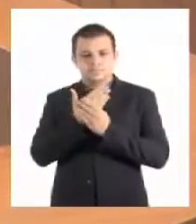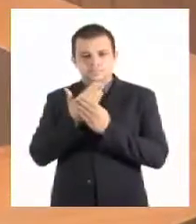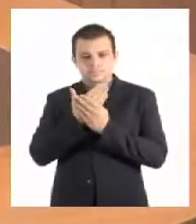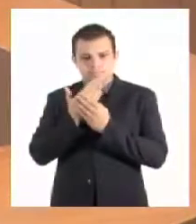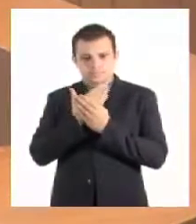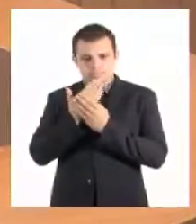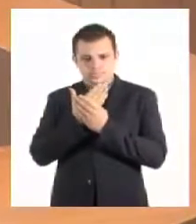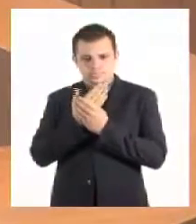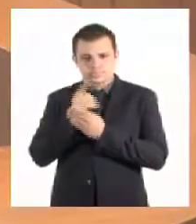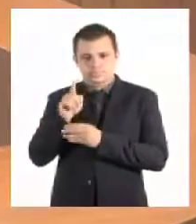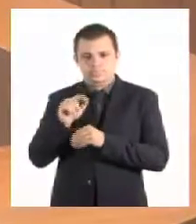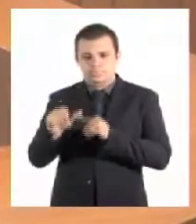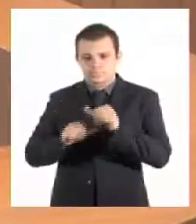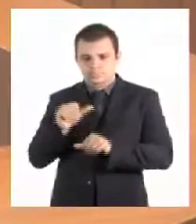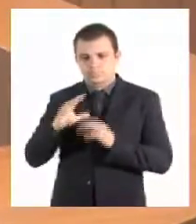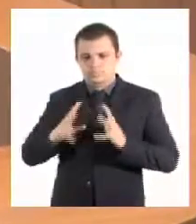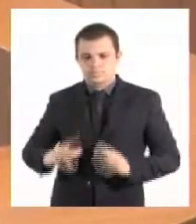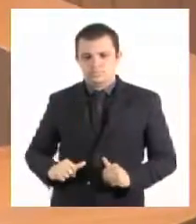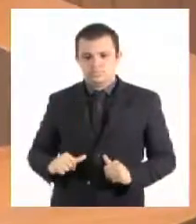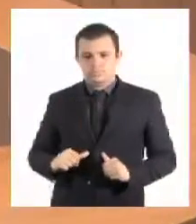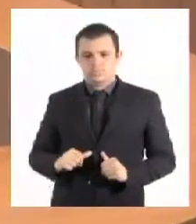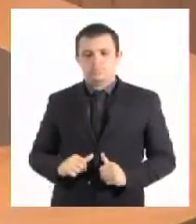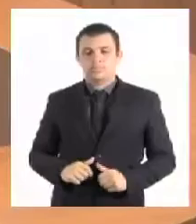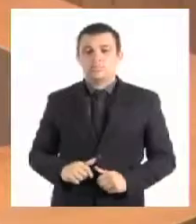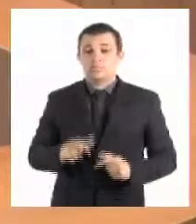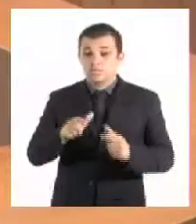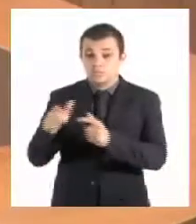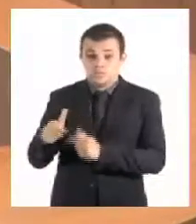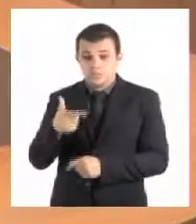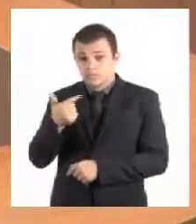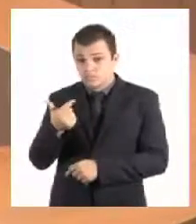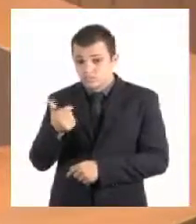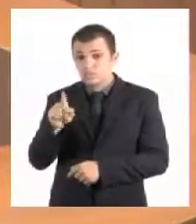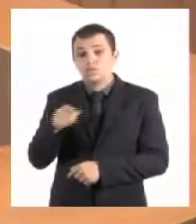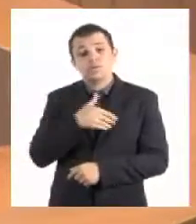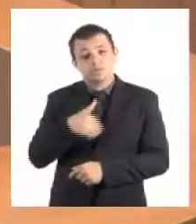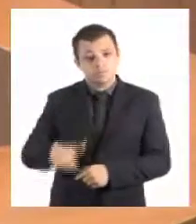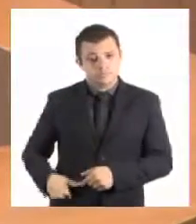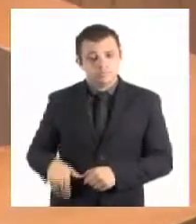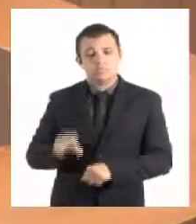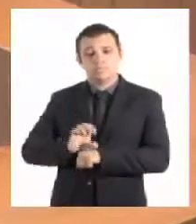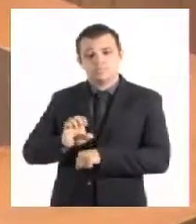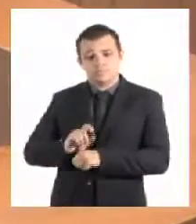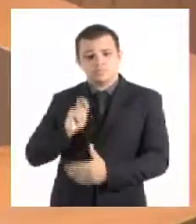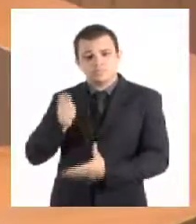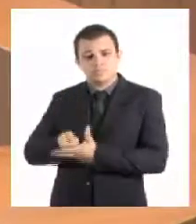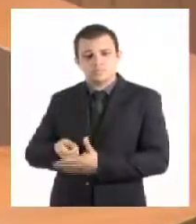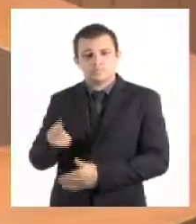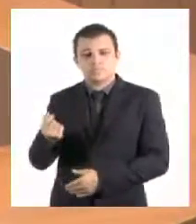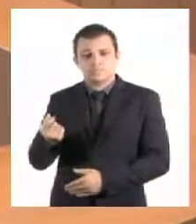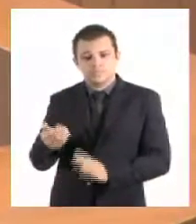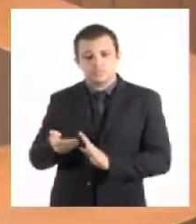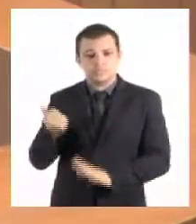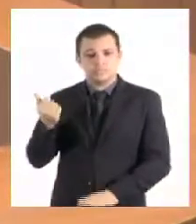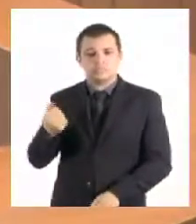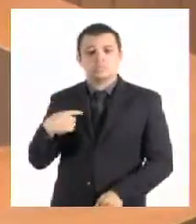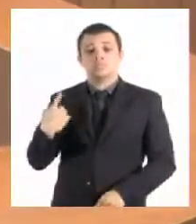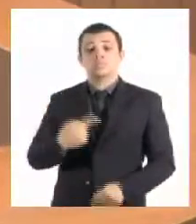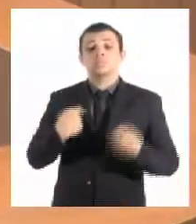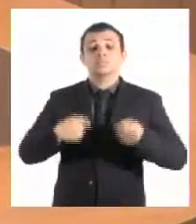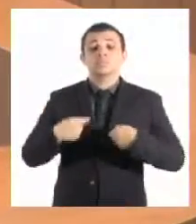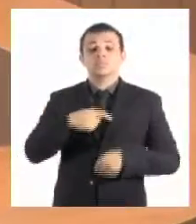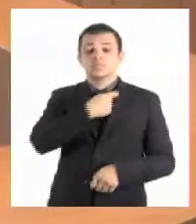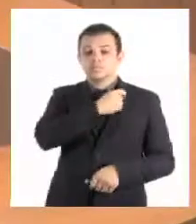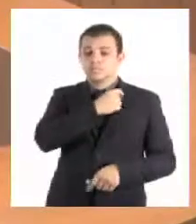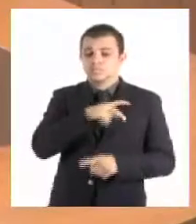retirados com obras do Tesouro do Estado. E aí, deputado, nós temos que fazer o nosso papel como deputado representante do povo, de fiscalização dessas